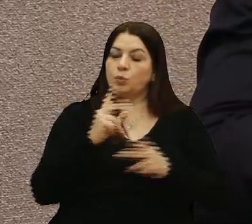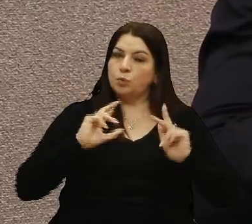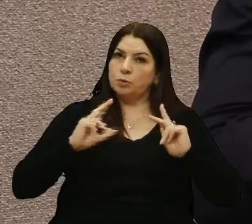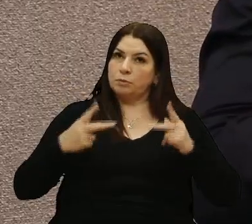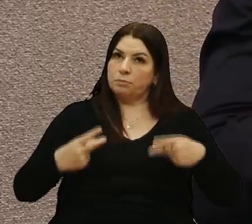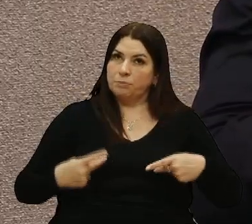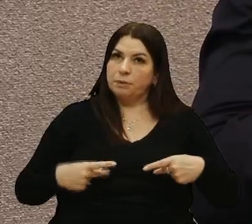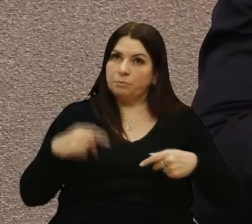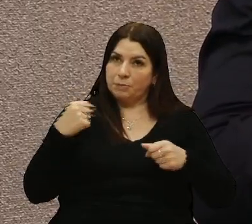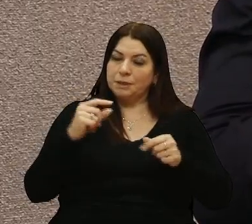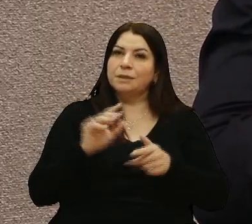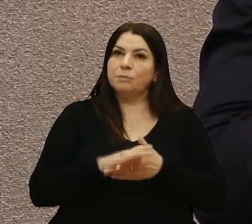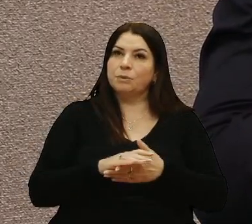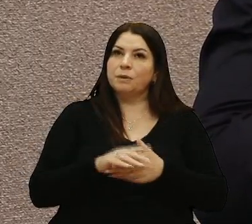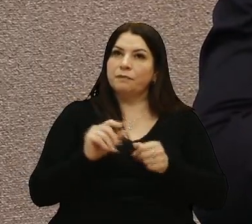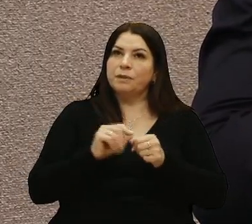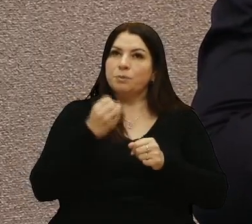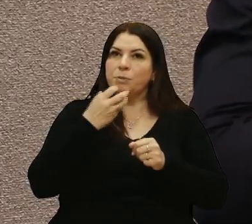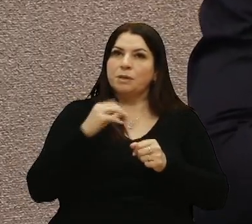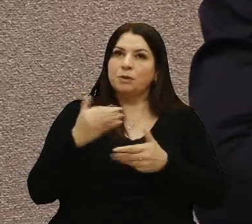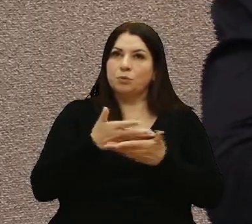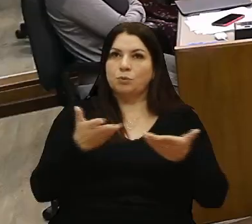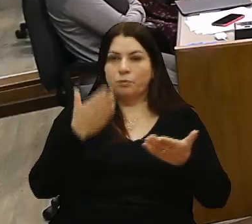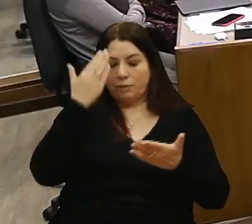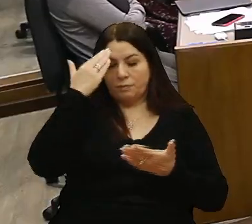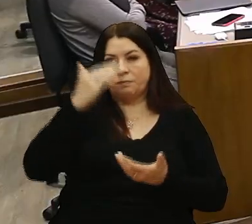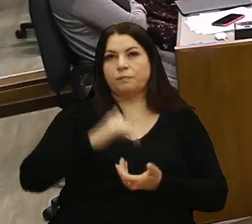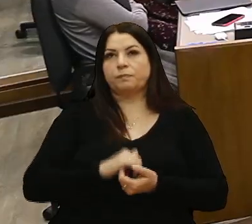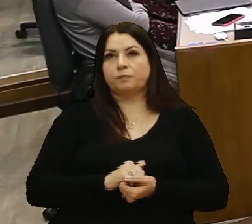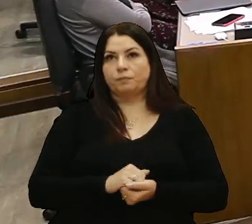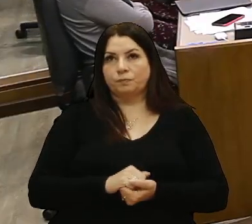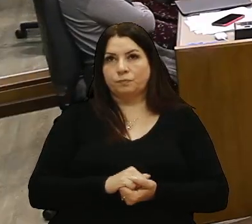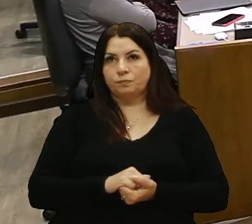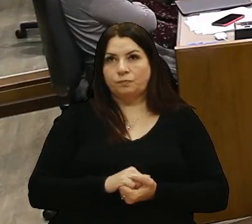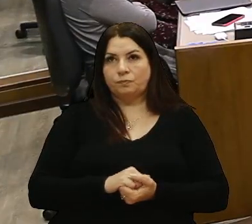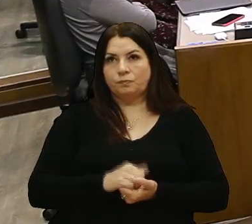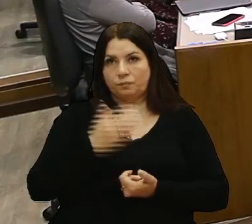humanos e nós precisamos fazer o bem a todos. Muito obrigado. Obrigado, vereador.